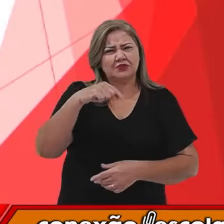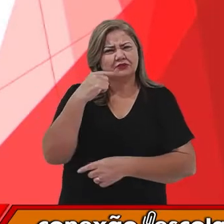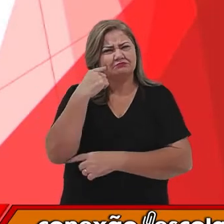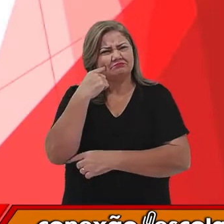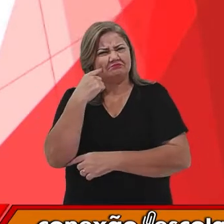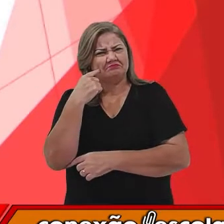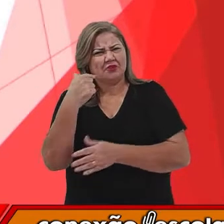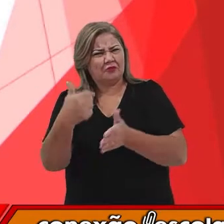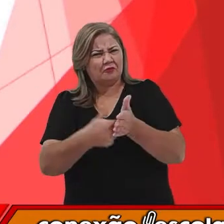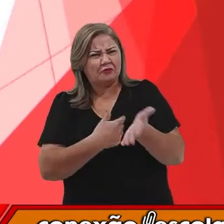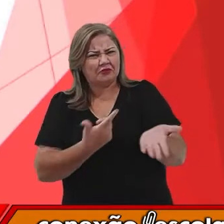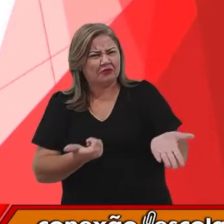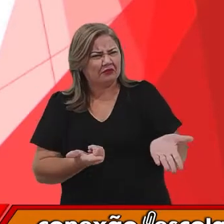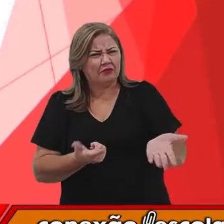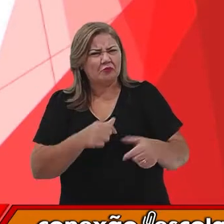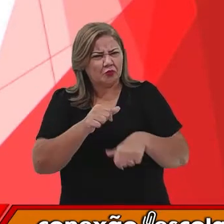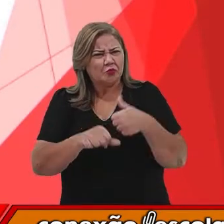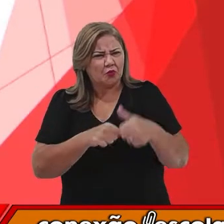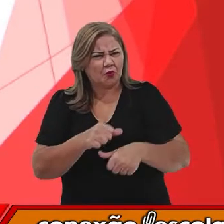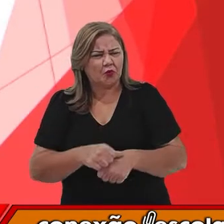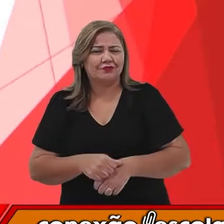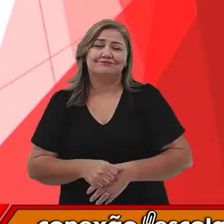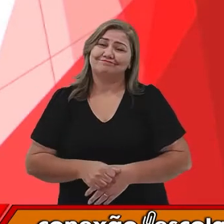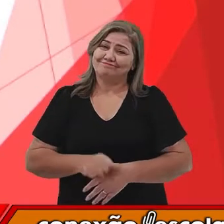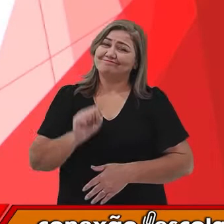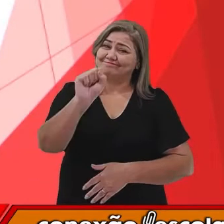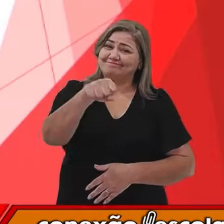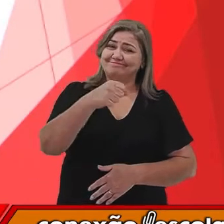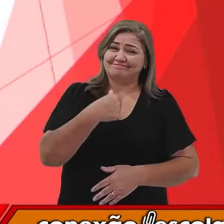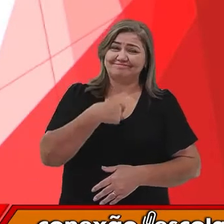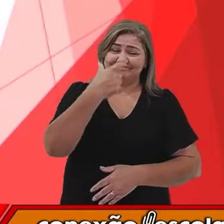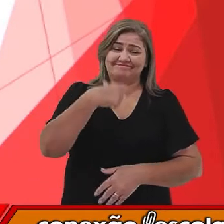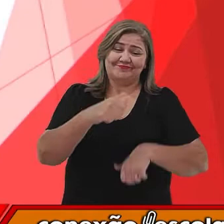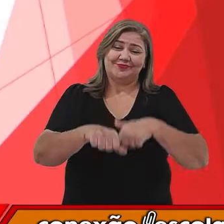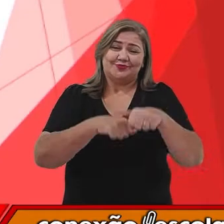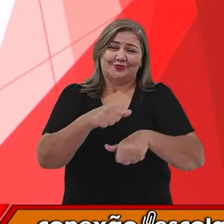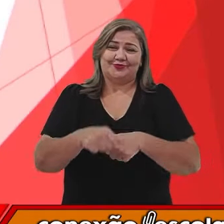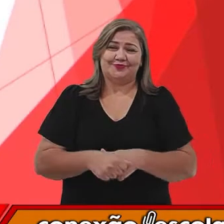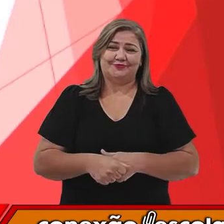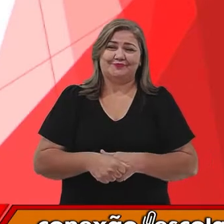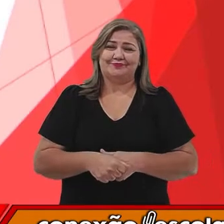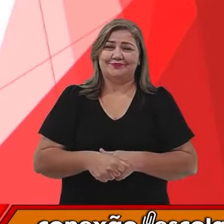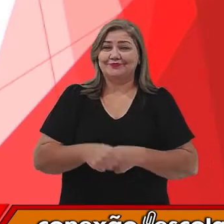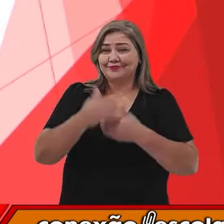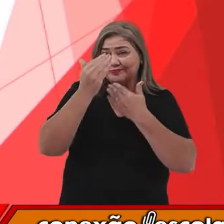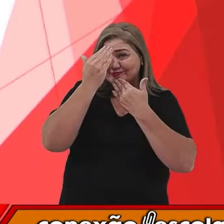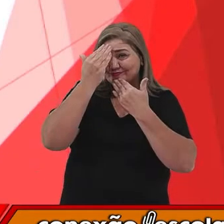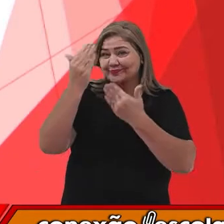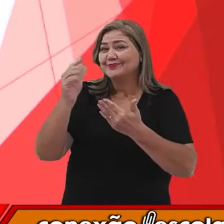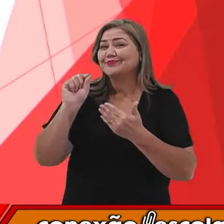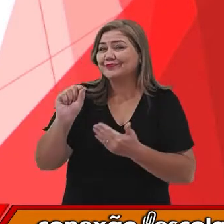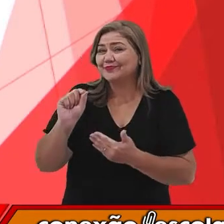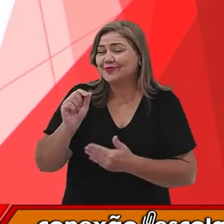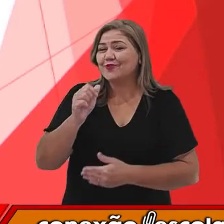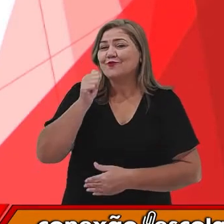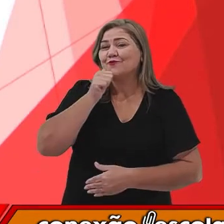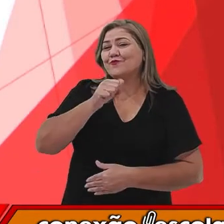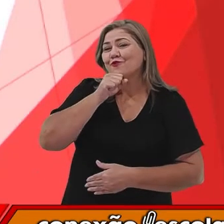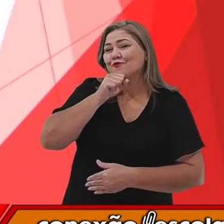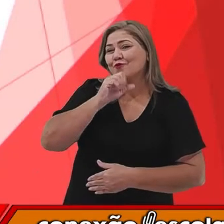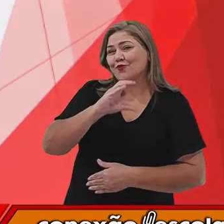perguntarão. Mas então você mudou? Mudei. E mudei graças à avó